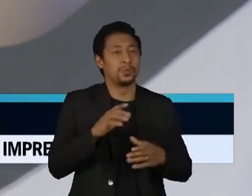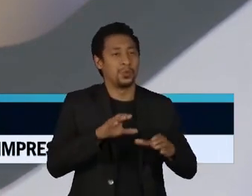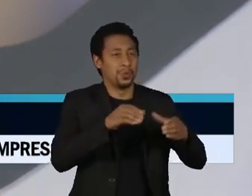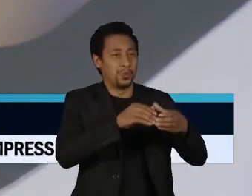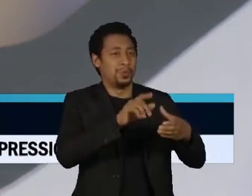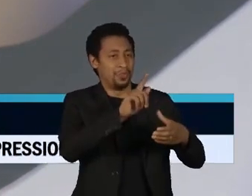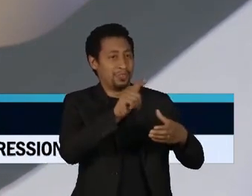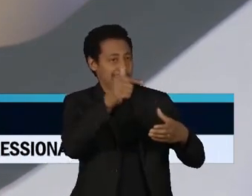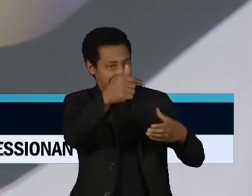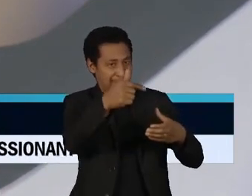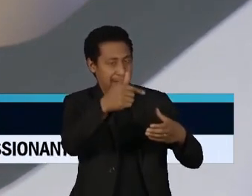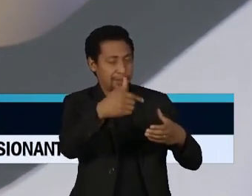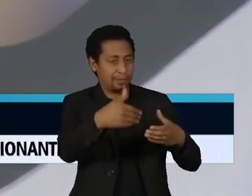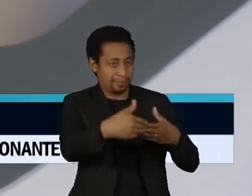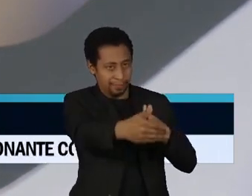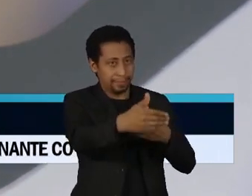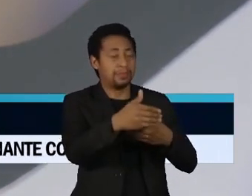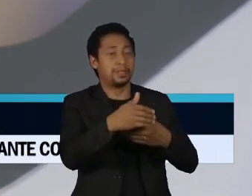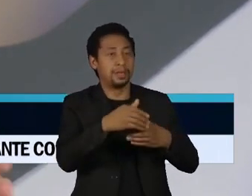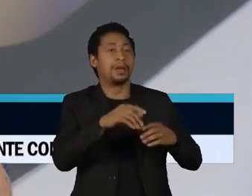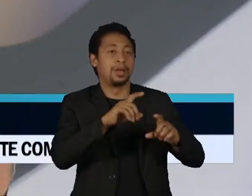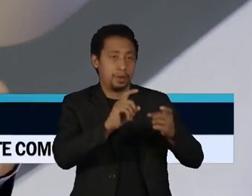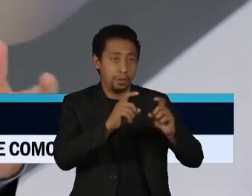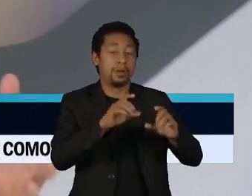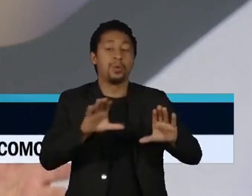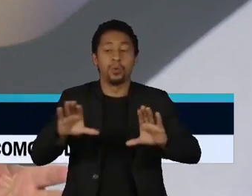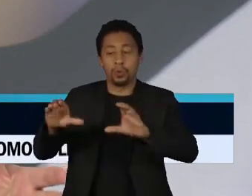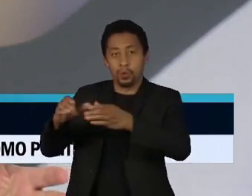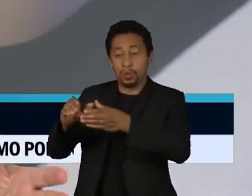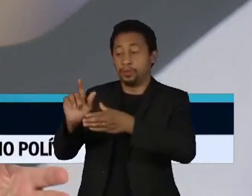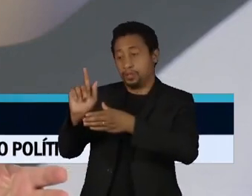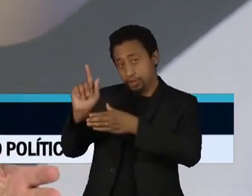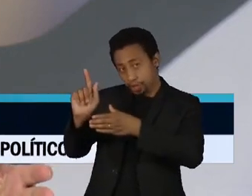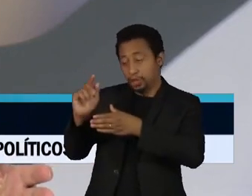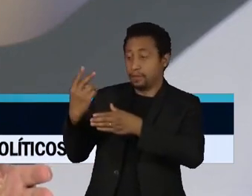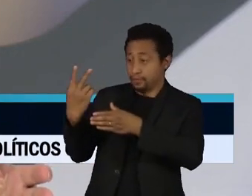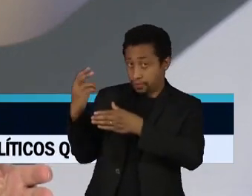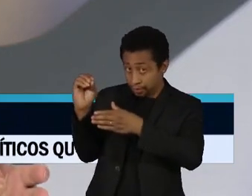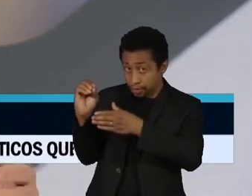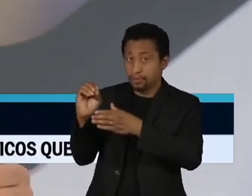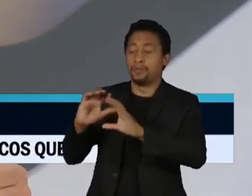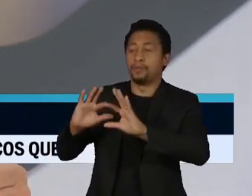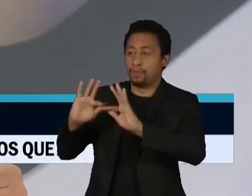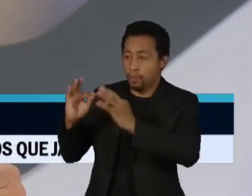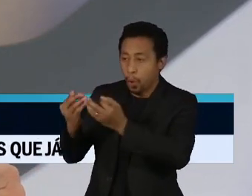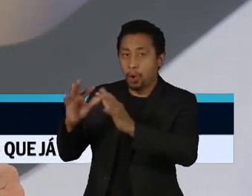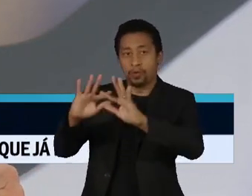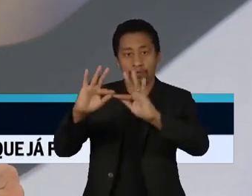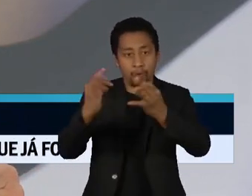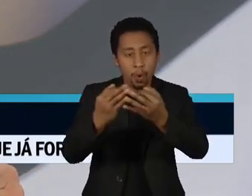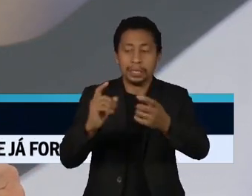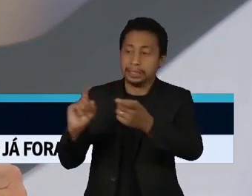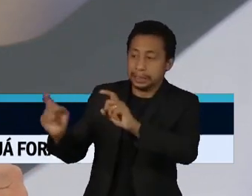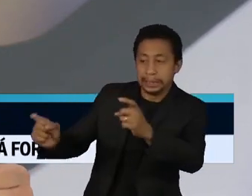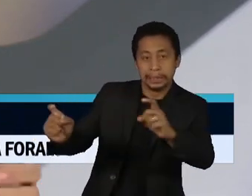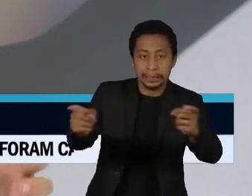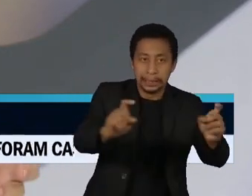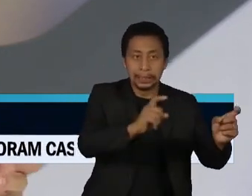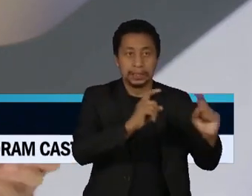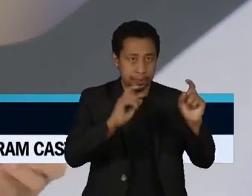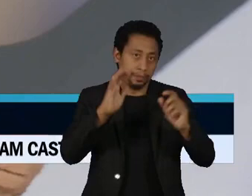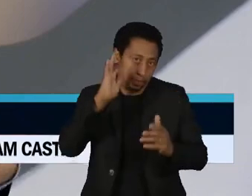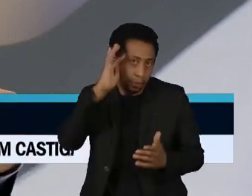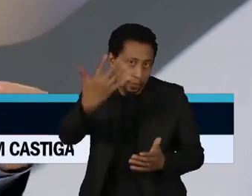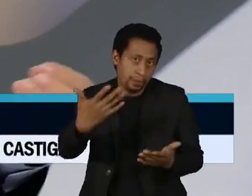vai ocorrer agora do próprio G20 né dos grandes fóruns internacionais porque é preciso que os países